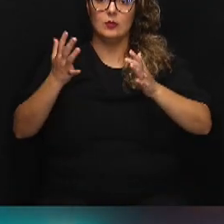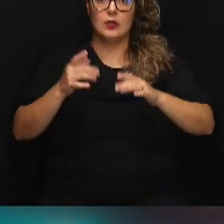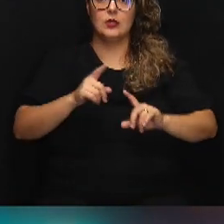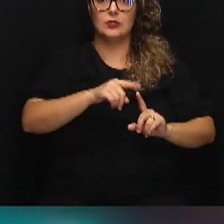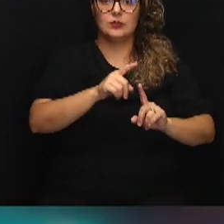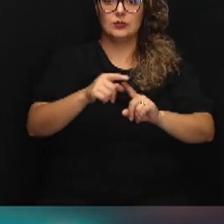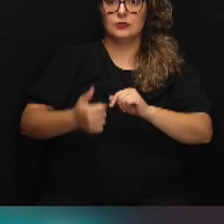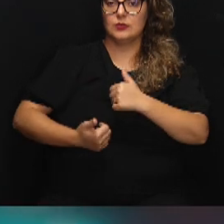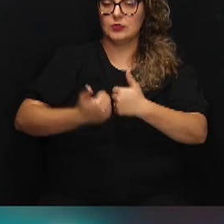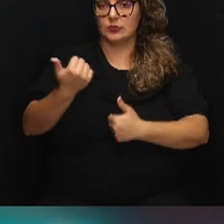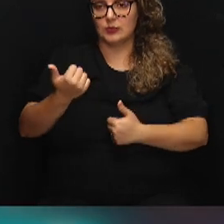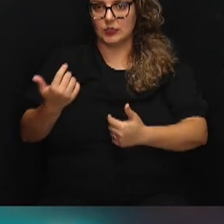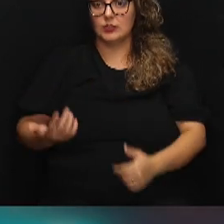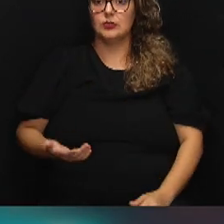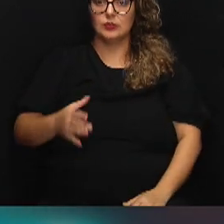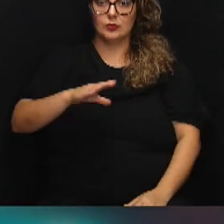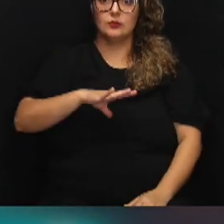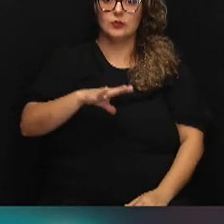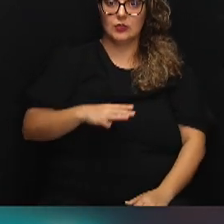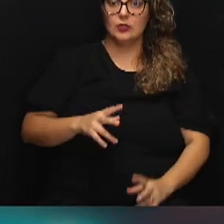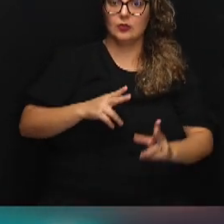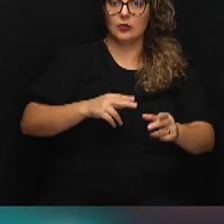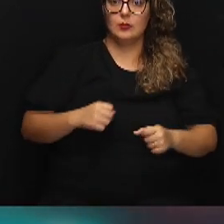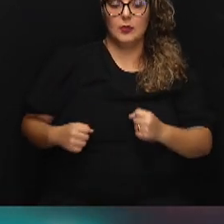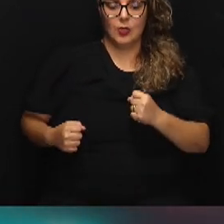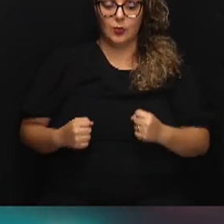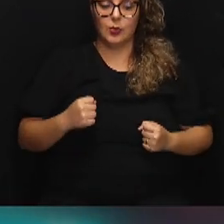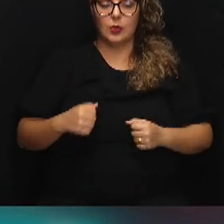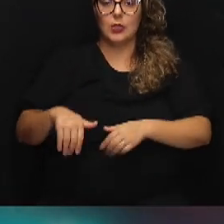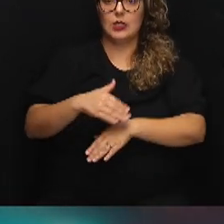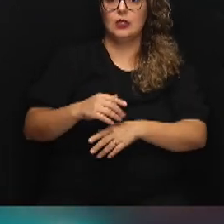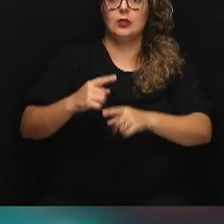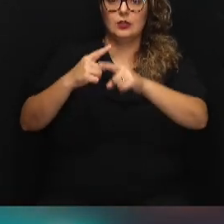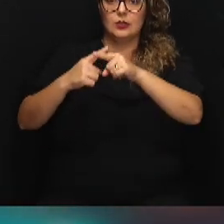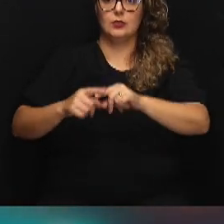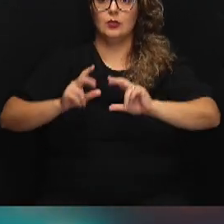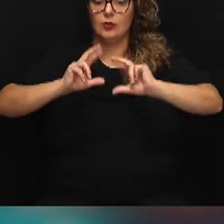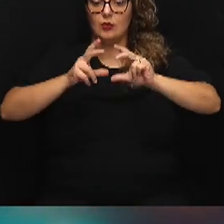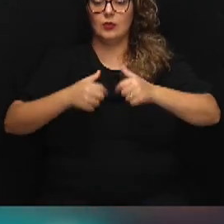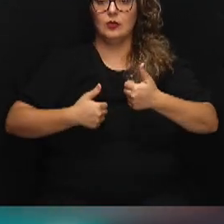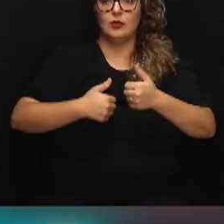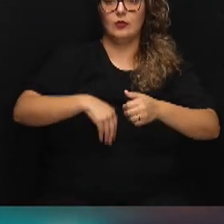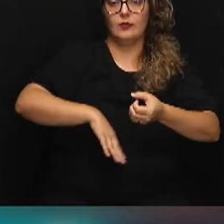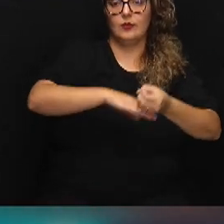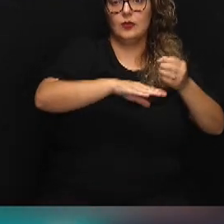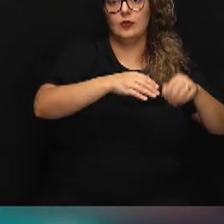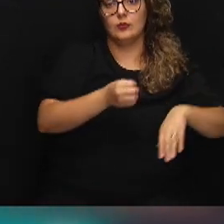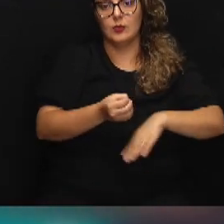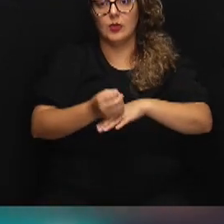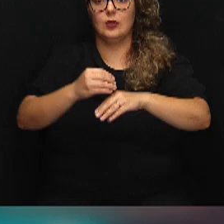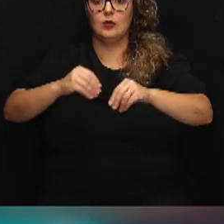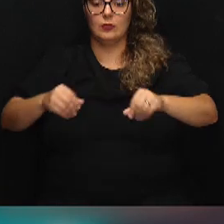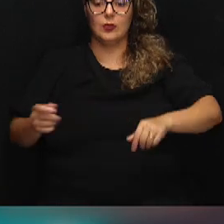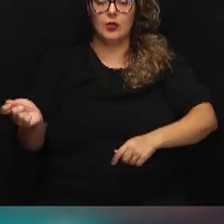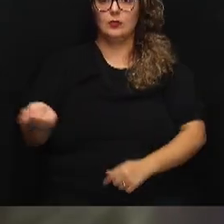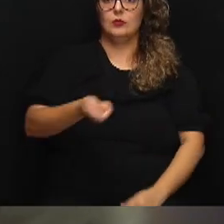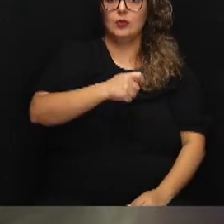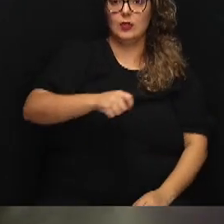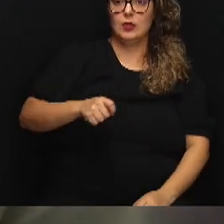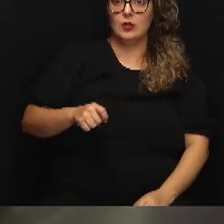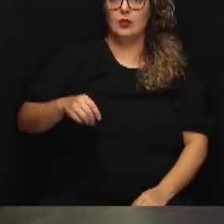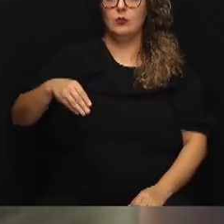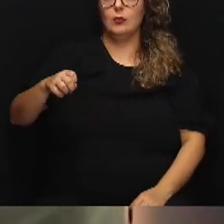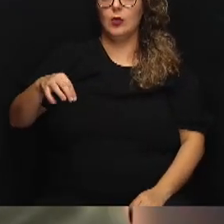modalidades esportivas no município, como corridas de rua, torneios de vôlei, futevôlei, beach tênis, mountain bike e até triatlon.